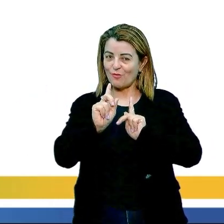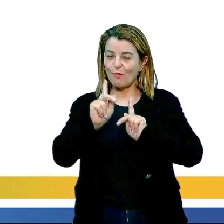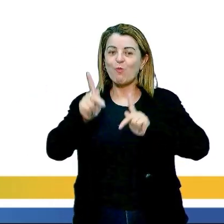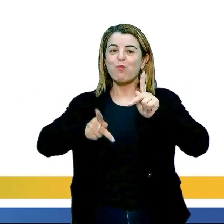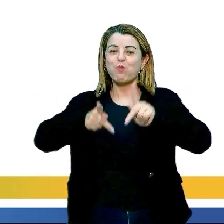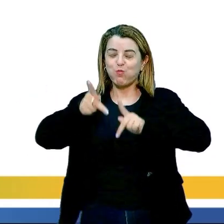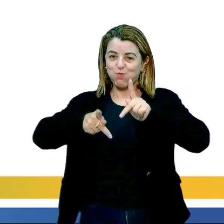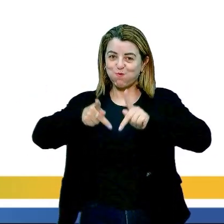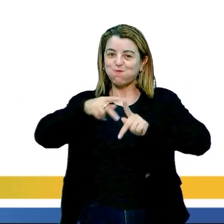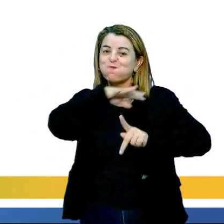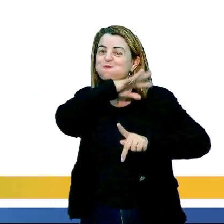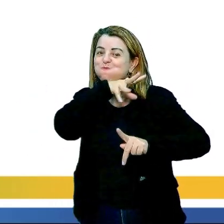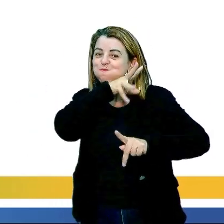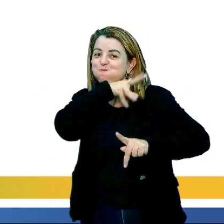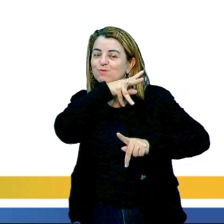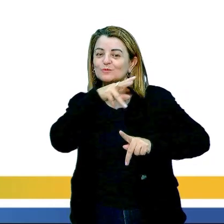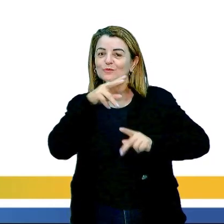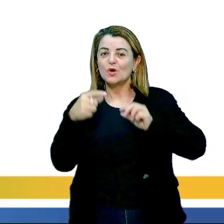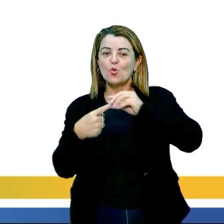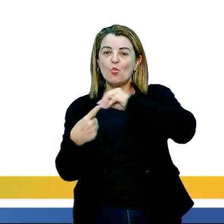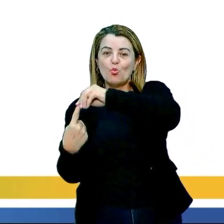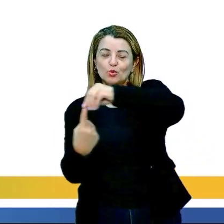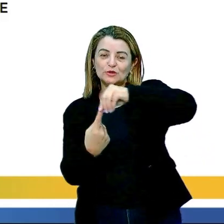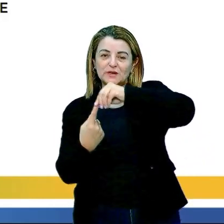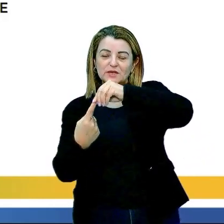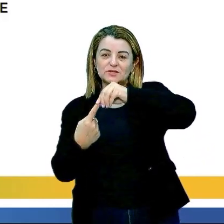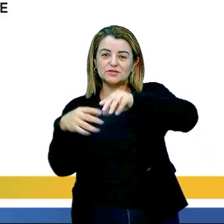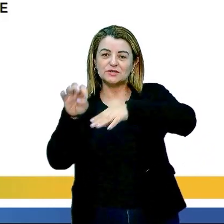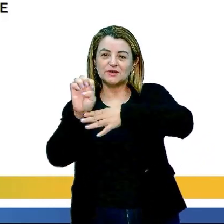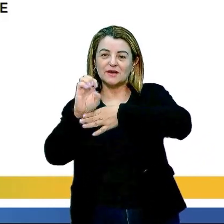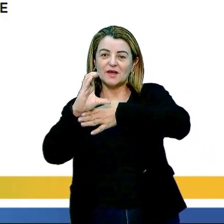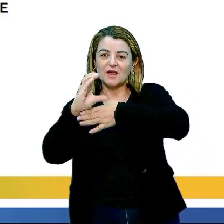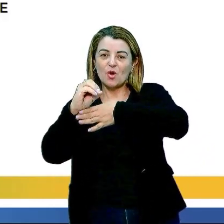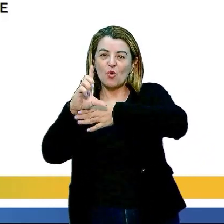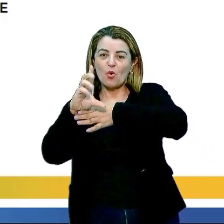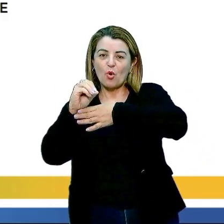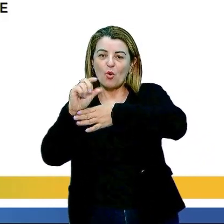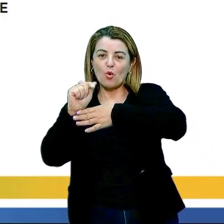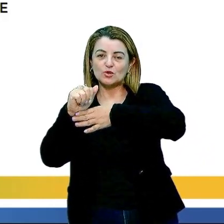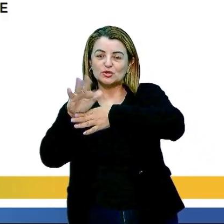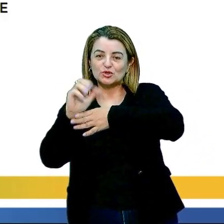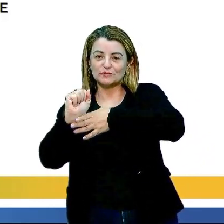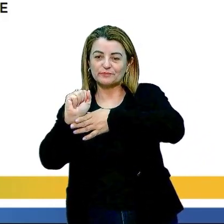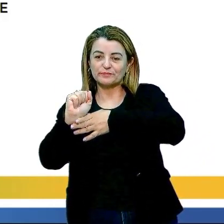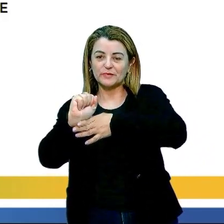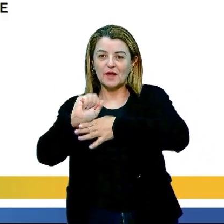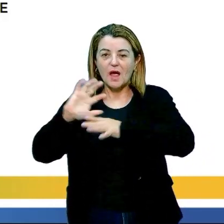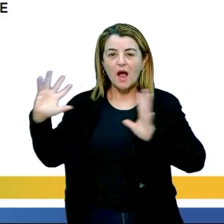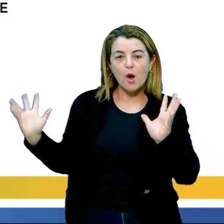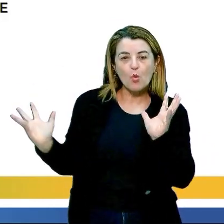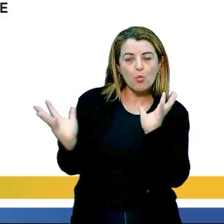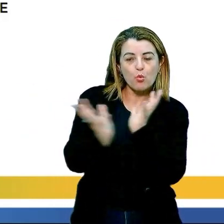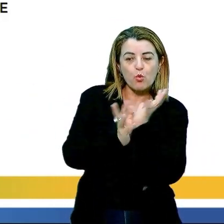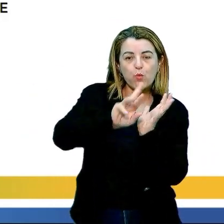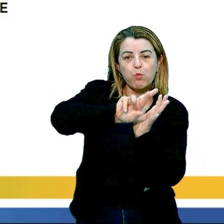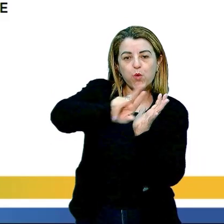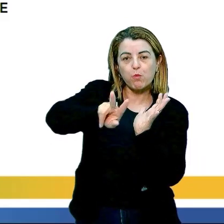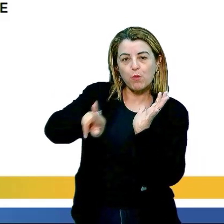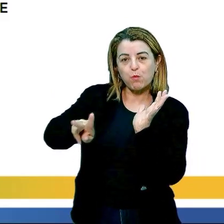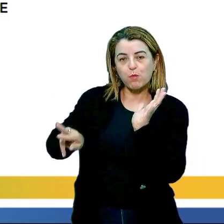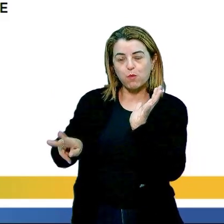a unidade de ecologia. Ao conjunto de várias populações, nós vamos ter